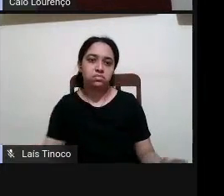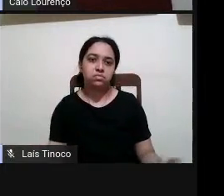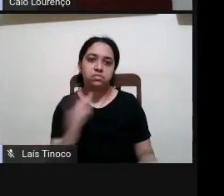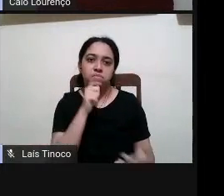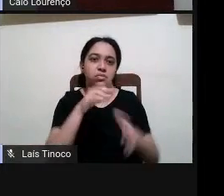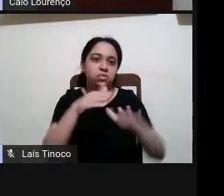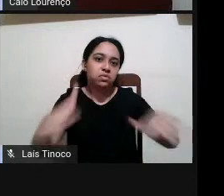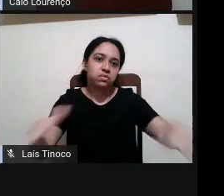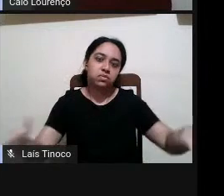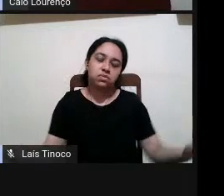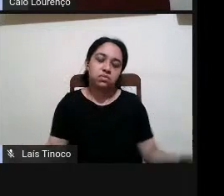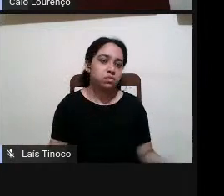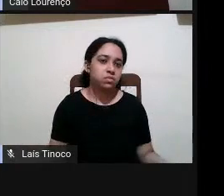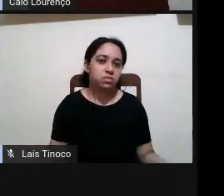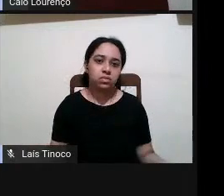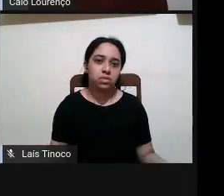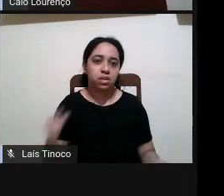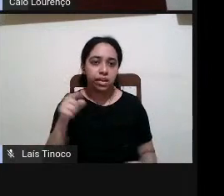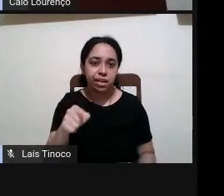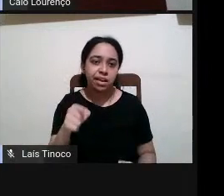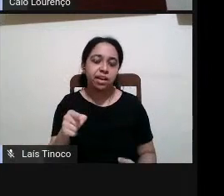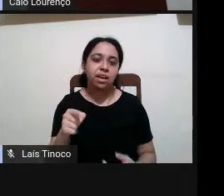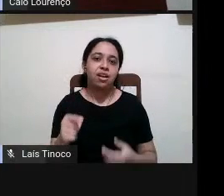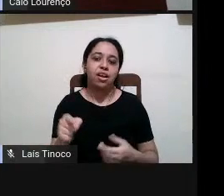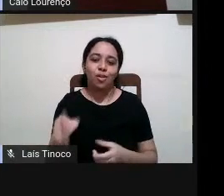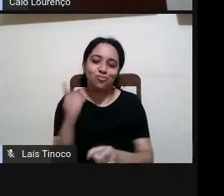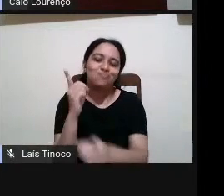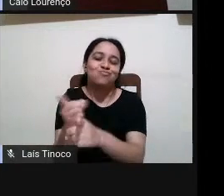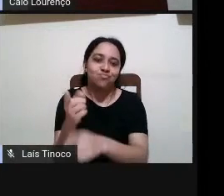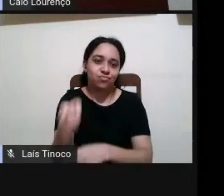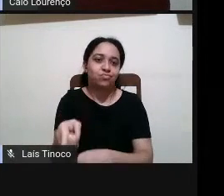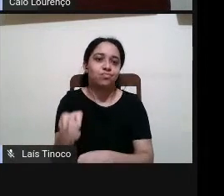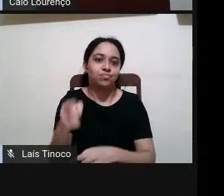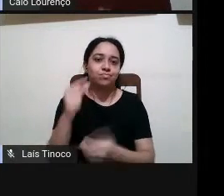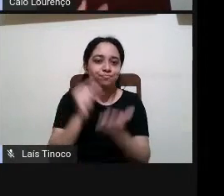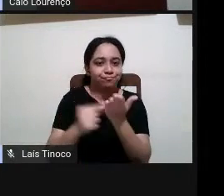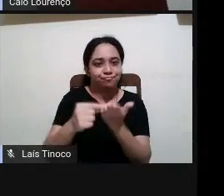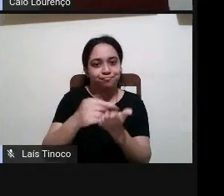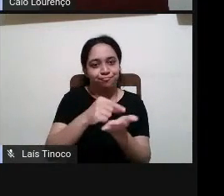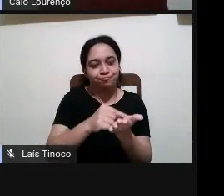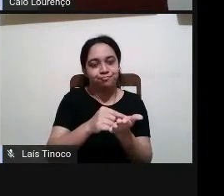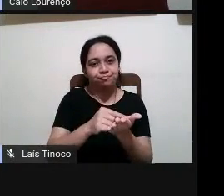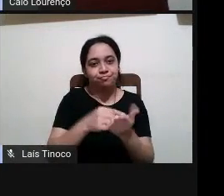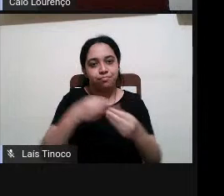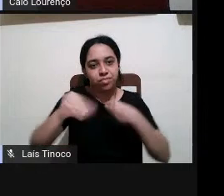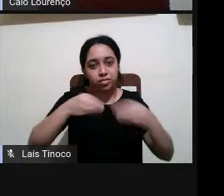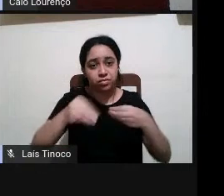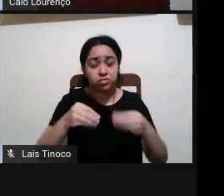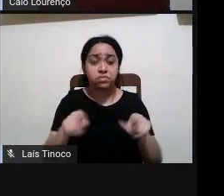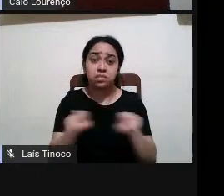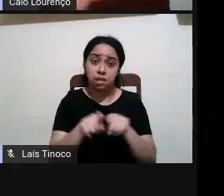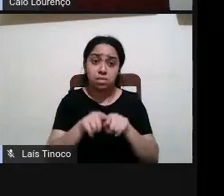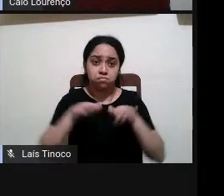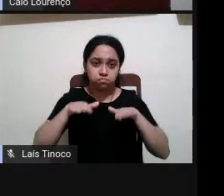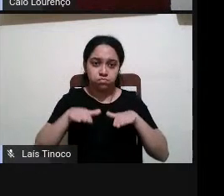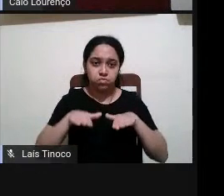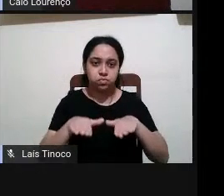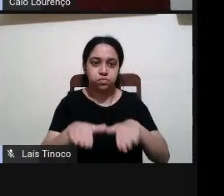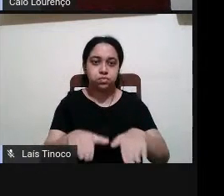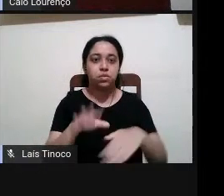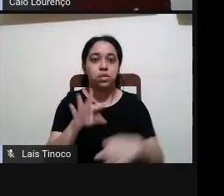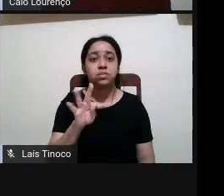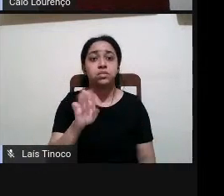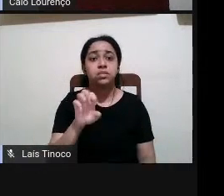acaba sendo uma grande fonte de partículas microplásticas. A questão dos tecidos, né? O